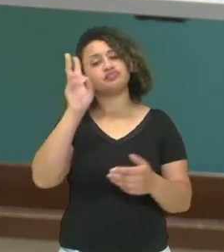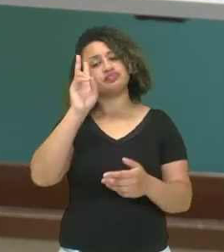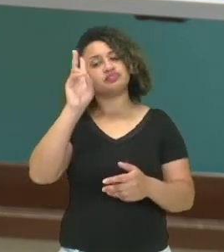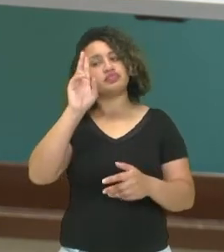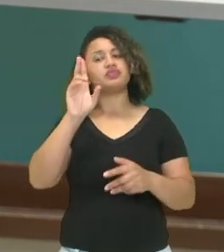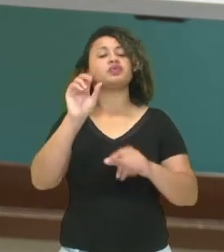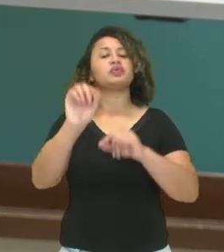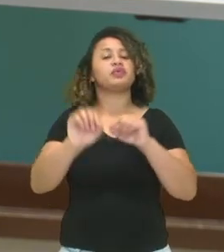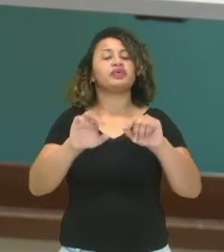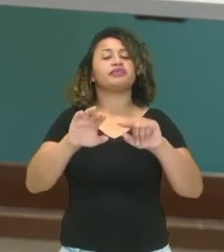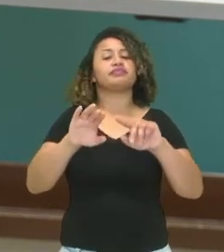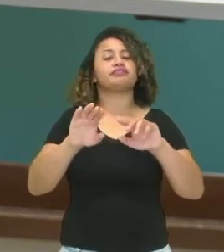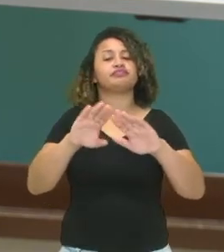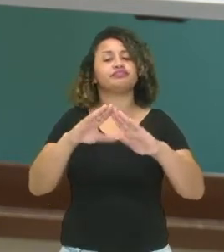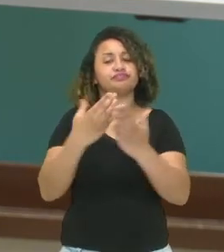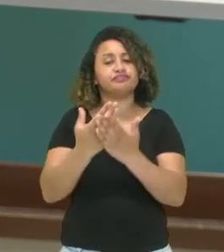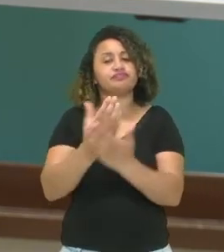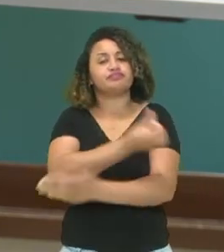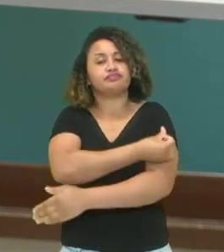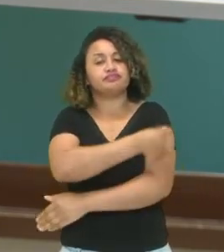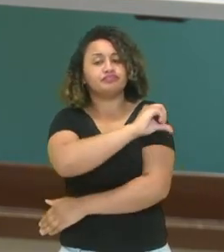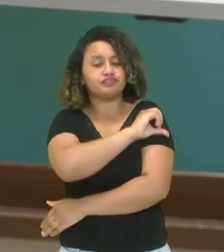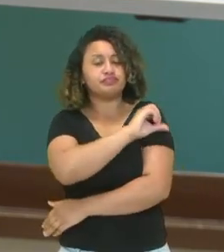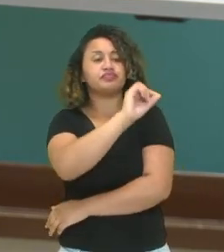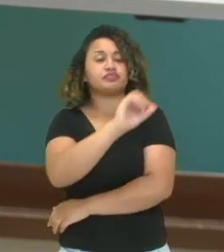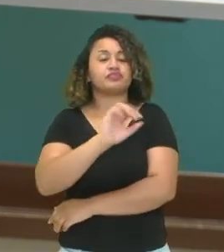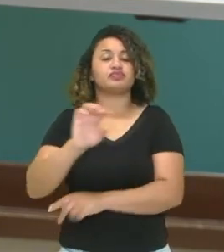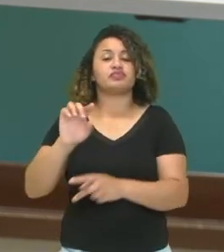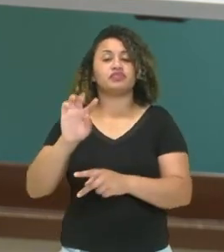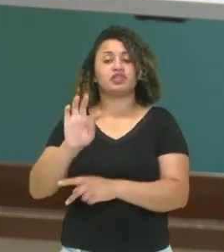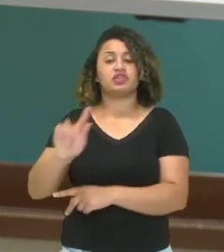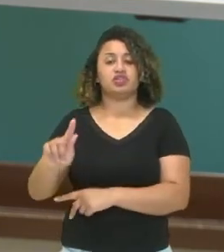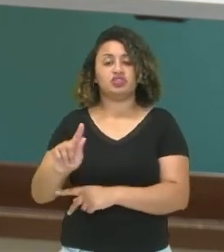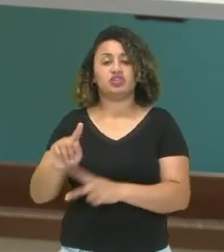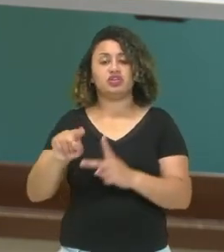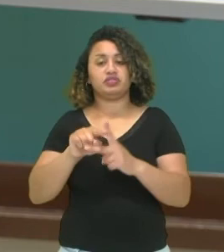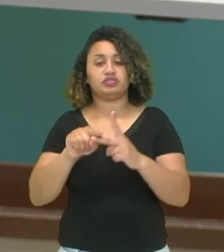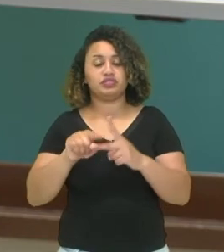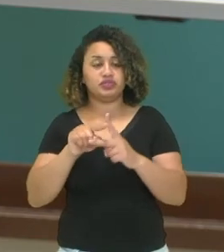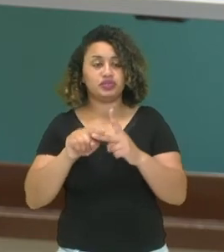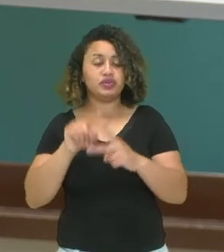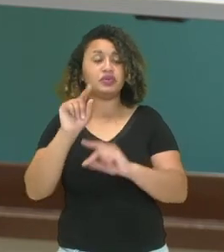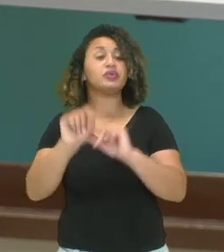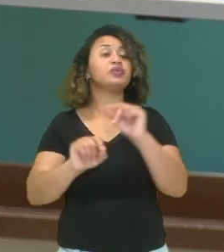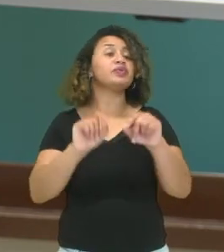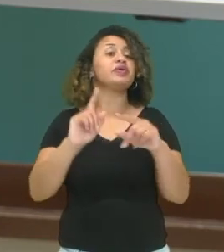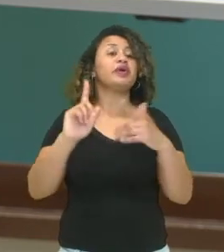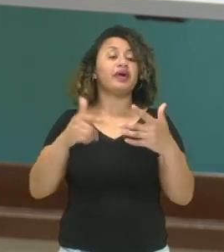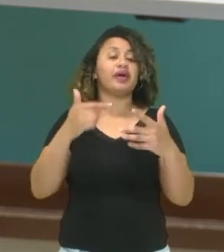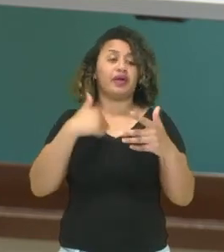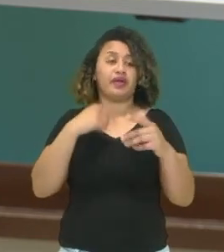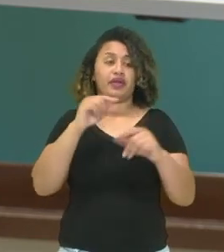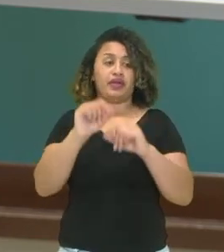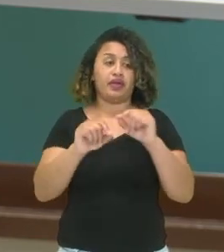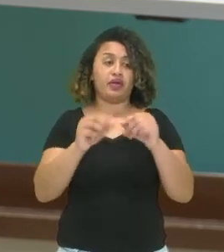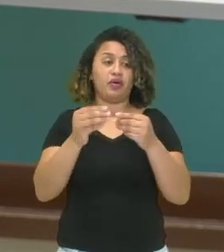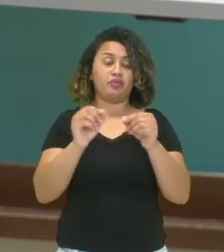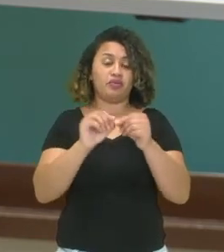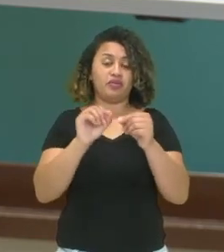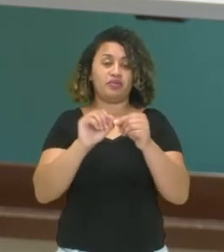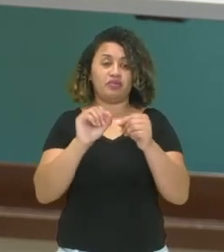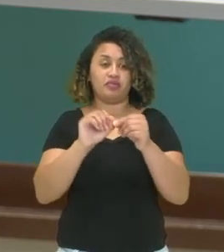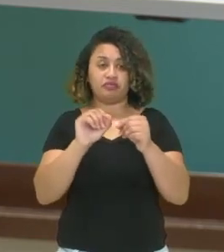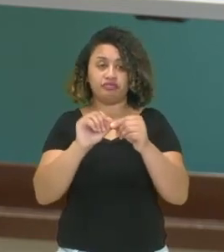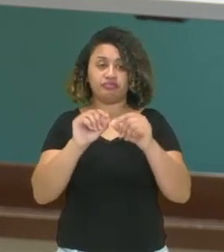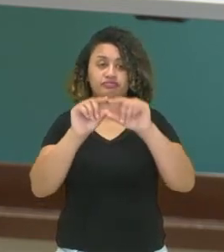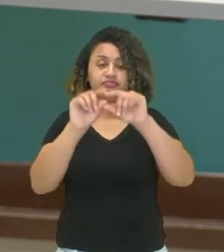ensino fundamental, que tangente de um ângulo é o quê? De um triângulo retângulo é o quê? Cateto oposto sobre